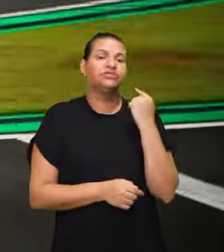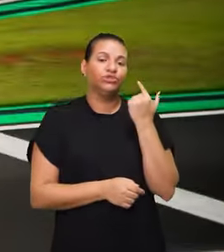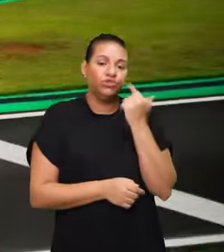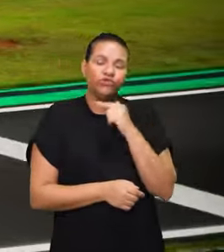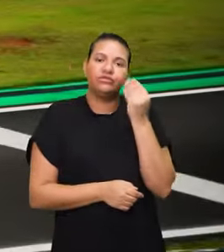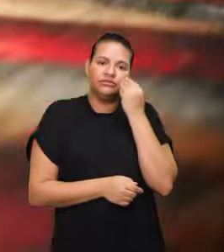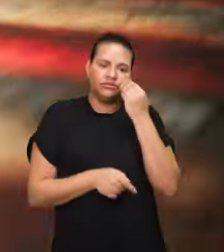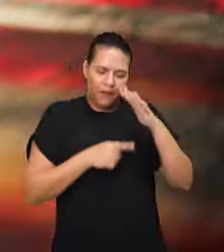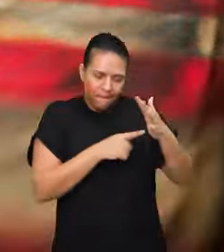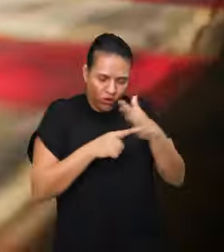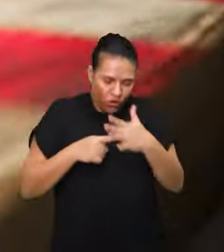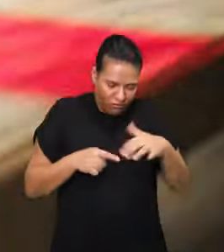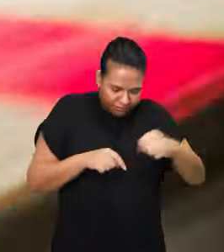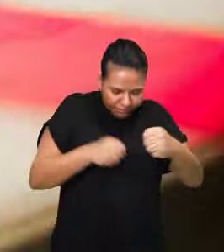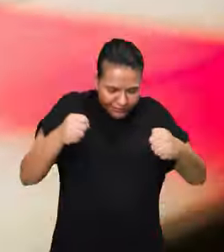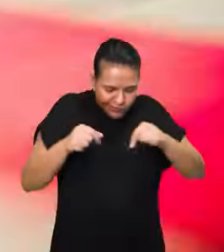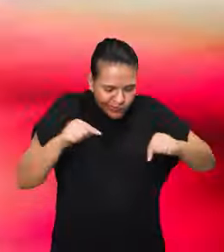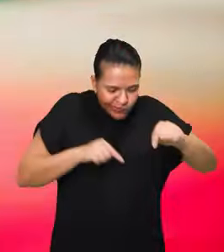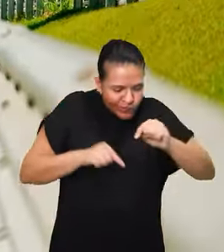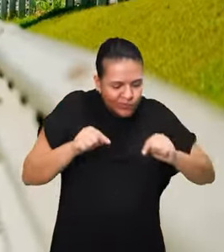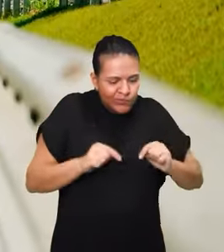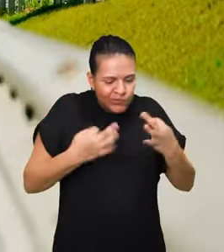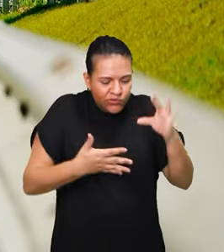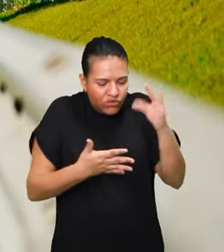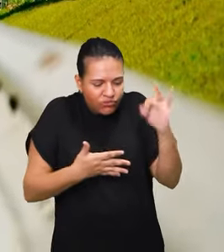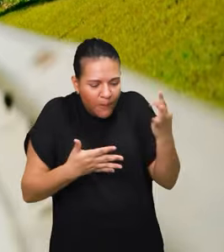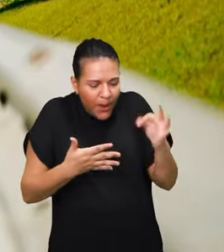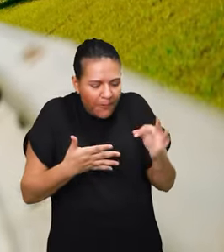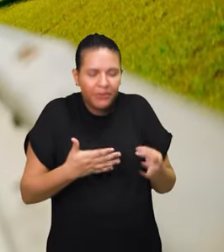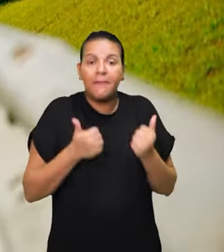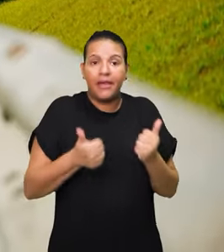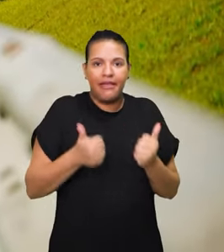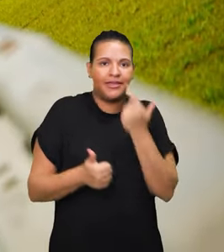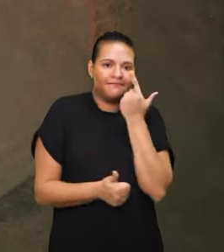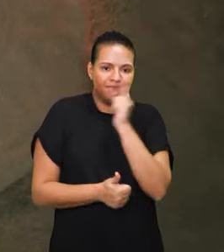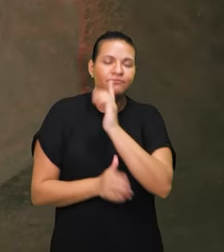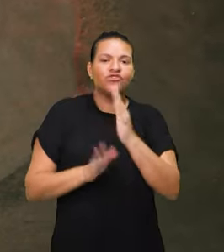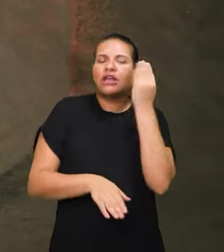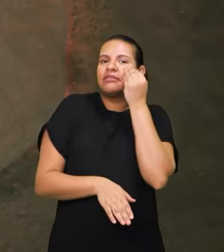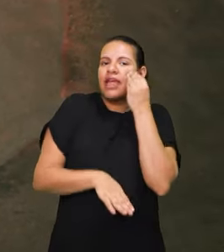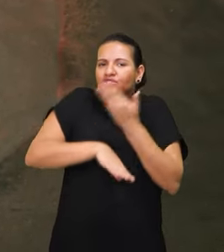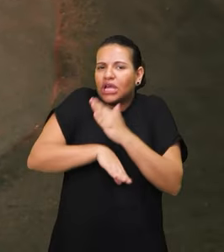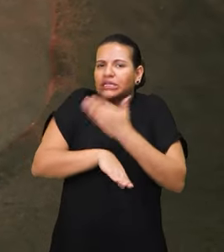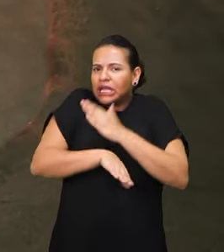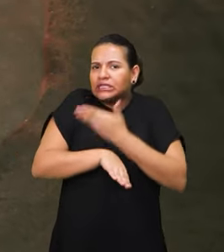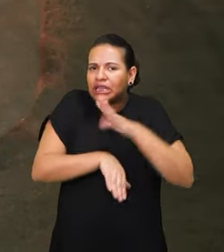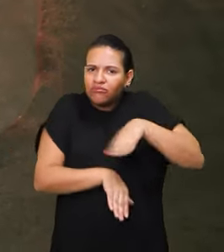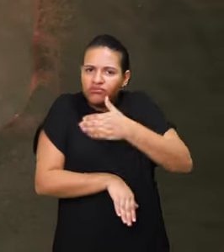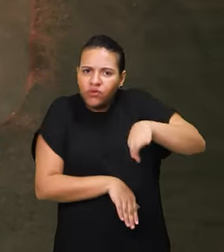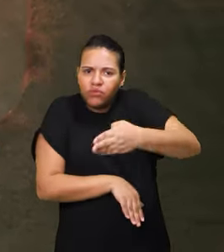há pouco tempo mais uma abertura do motor repassou todos os itens do motor e tá indo super hiper mega bem a gente já teve